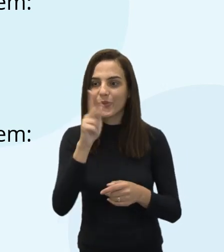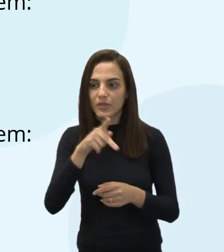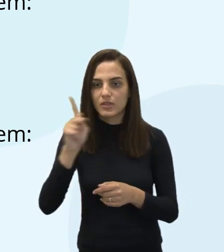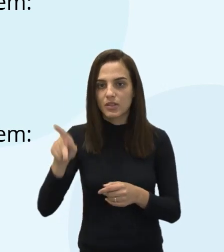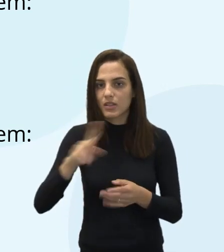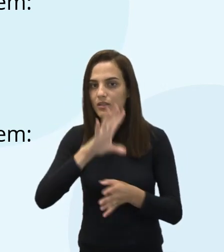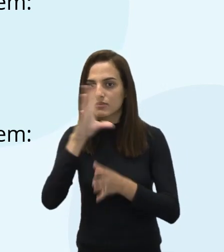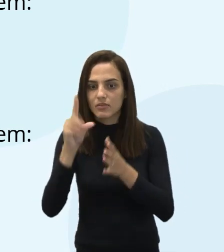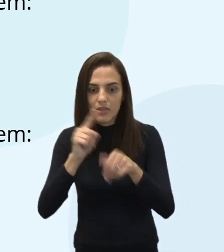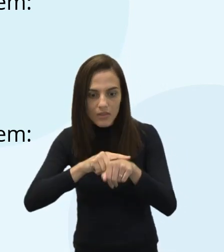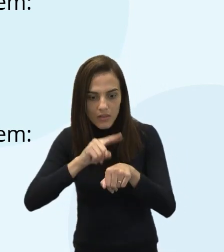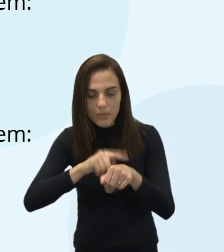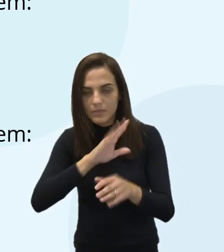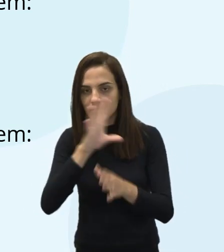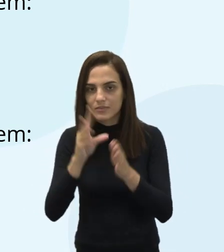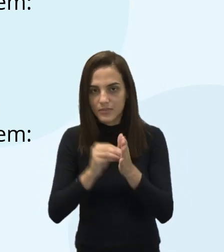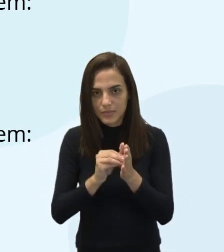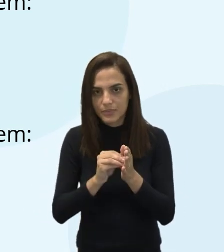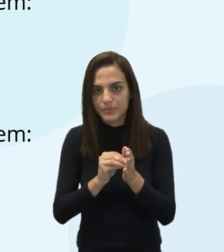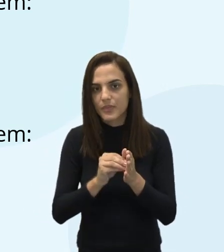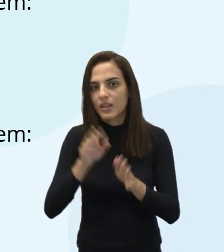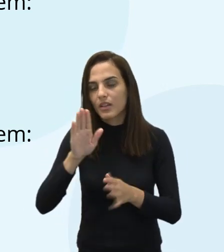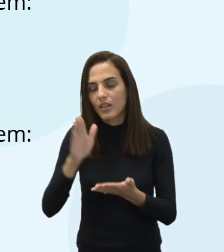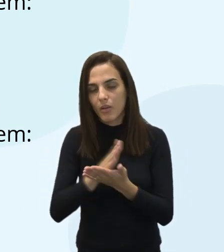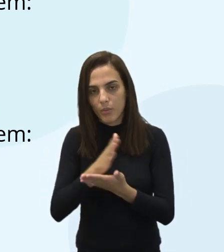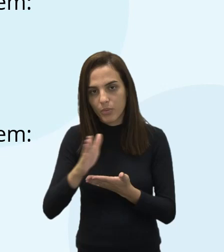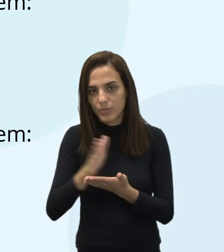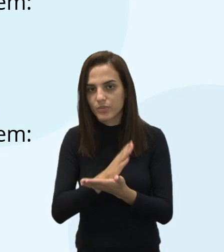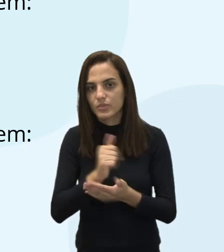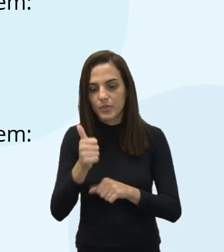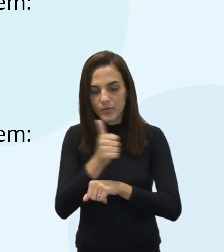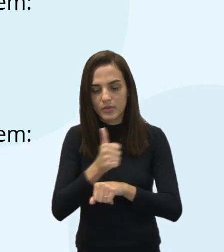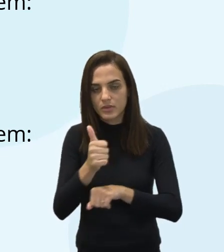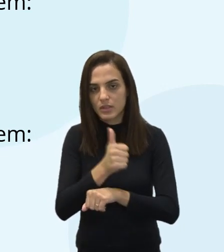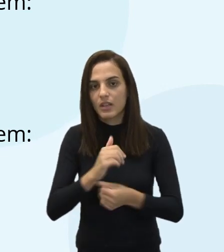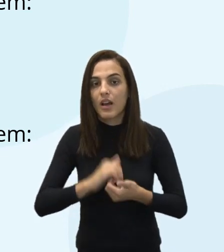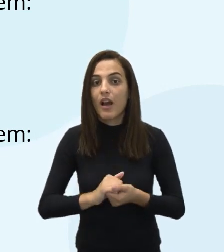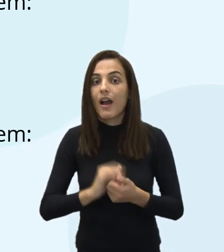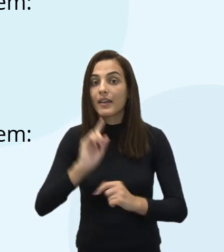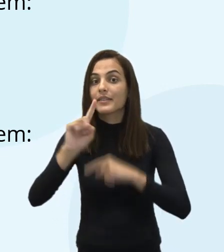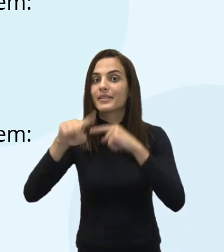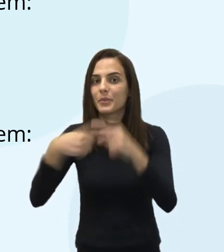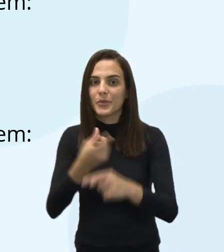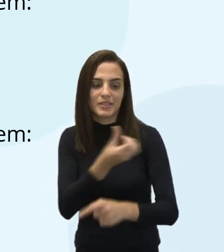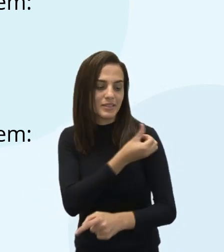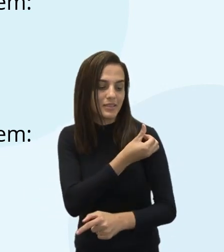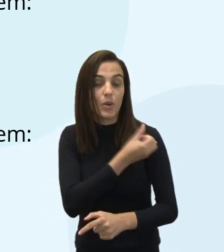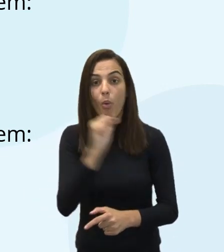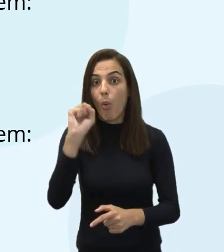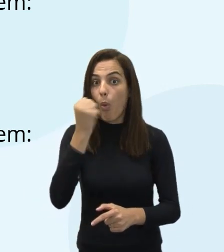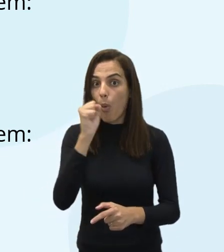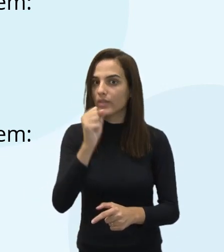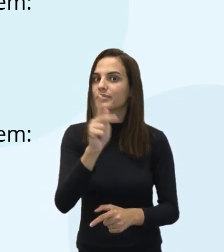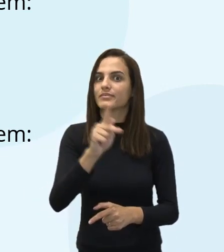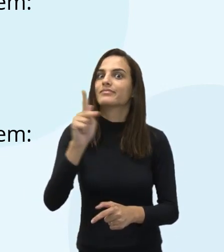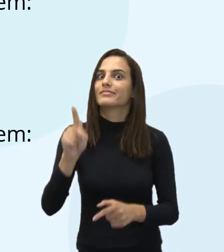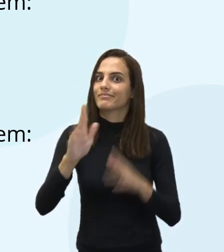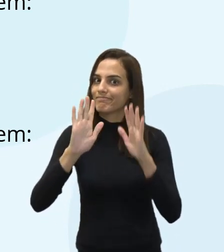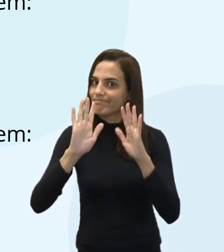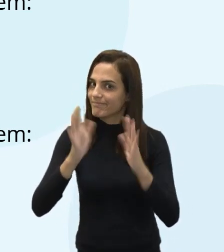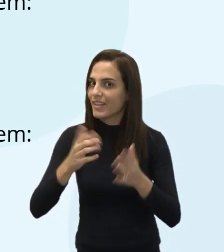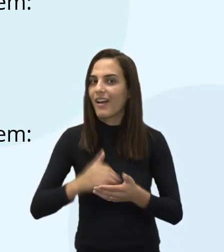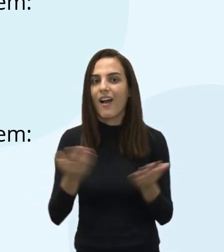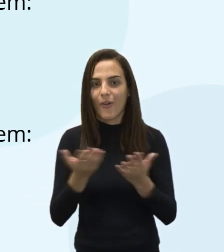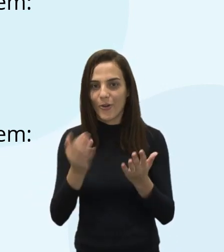todo, e alguns especialistas, e aí ele passa a ter 8 professores de uma vez. Agora com o Inova, ele